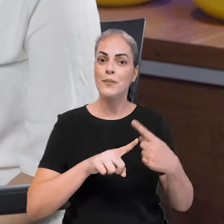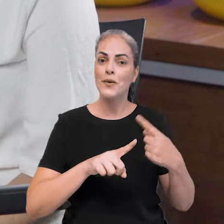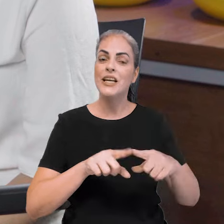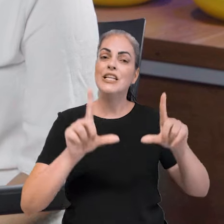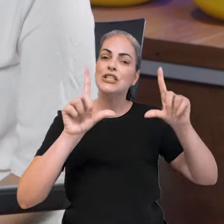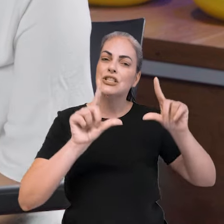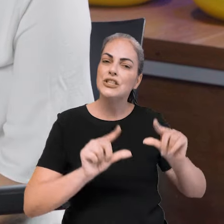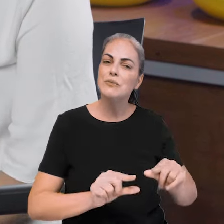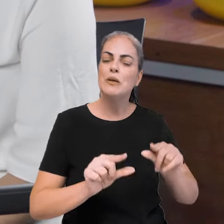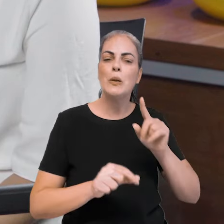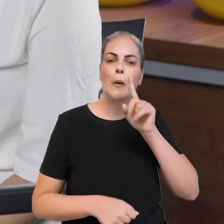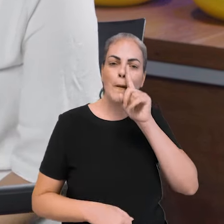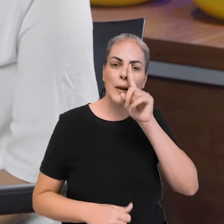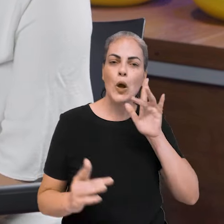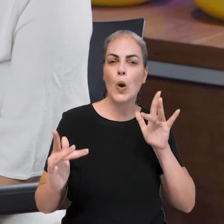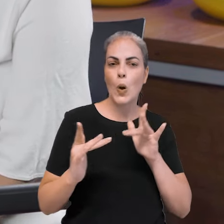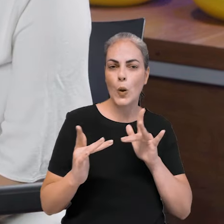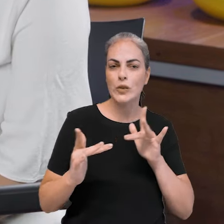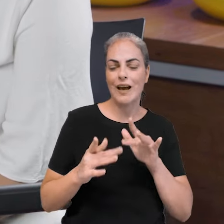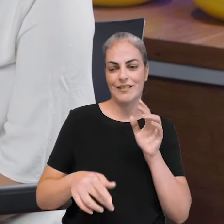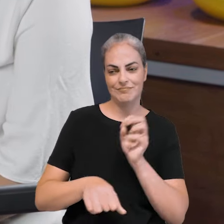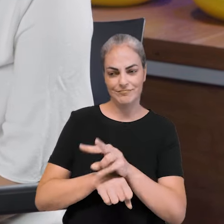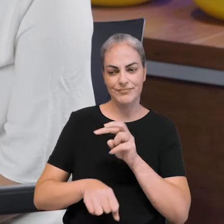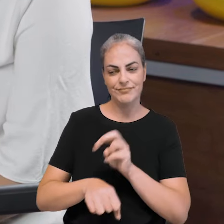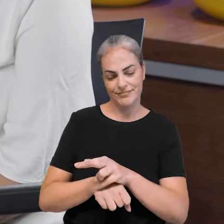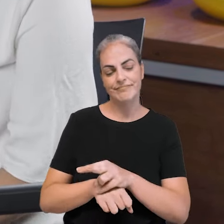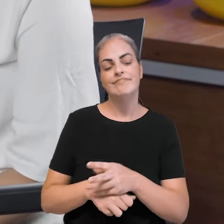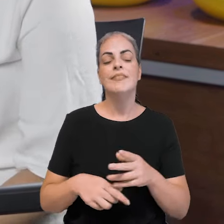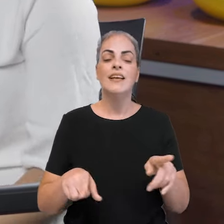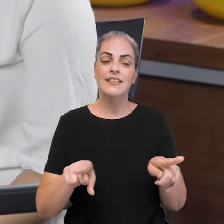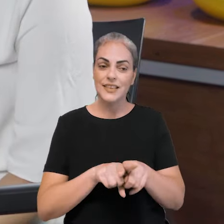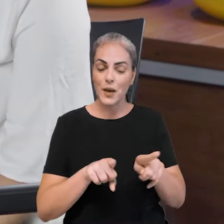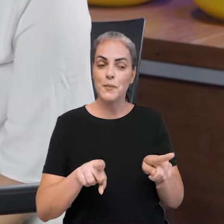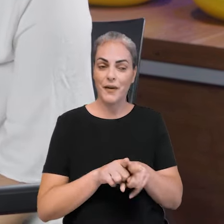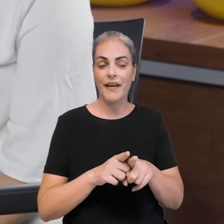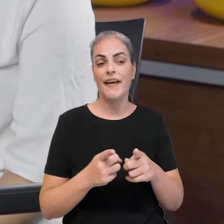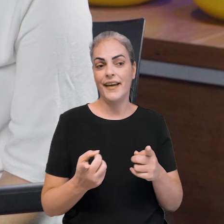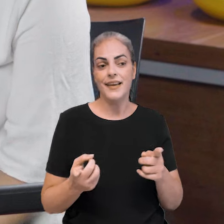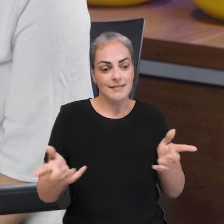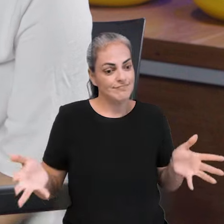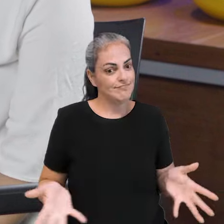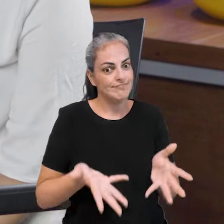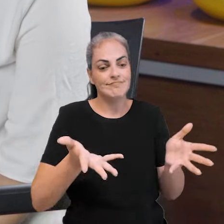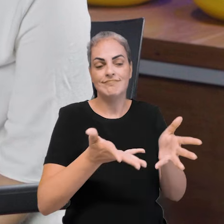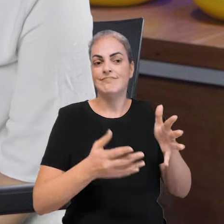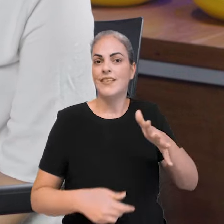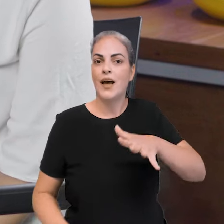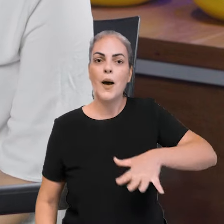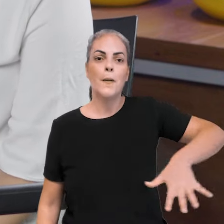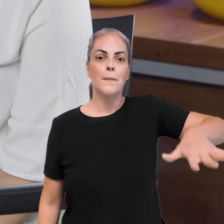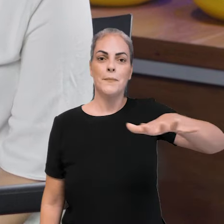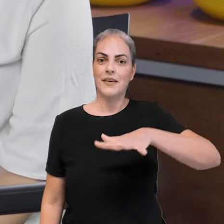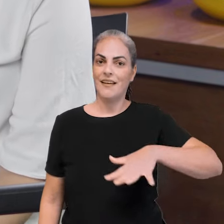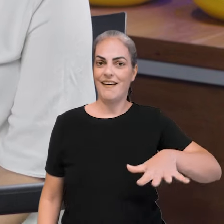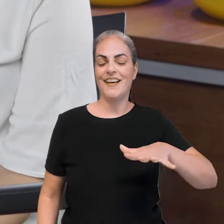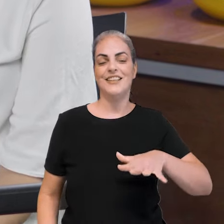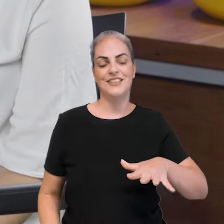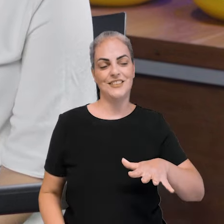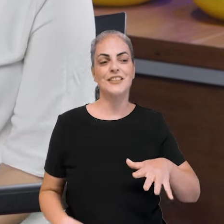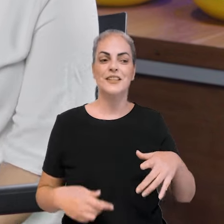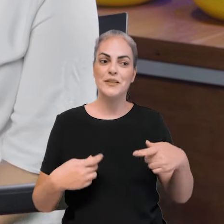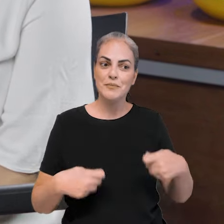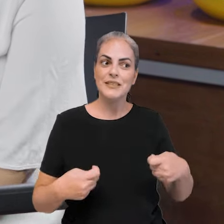reduz trabalhadores rurais expostos a agrotóxicos, né? Quanto também de promoção desse meio ambiente que